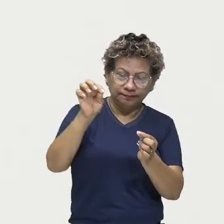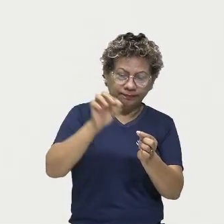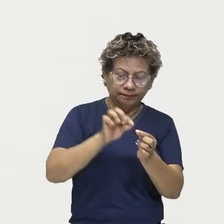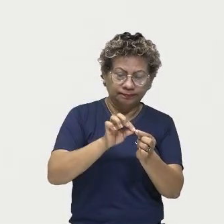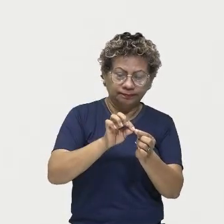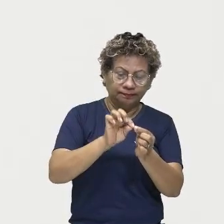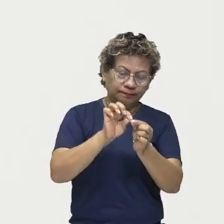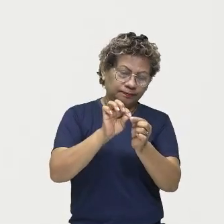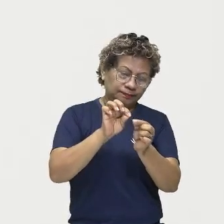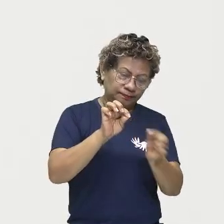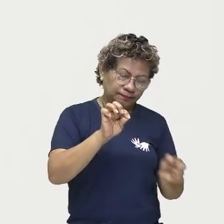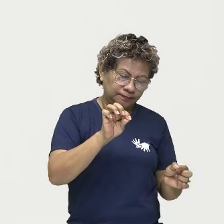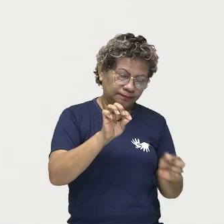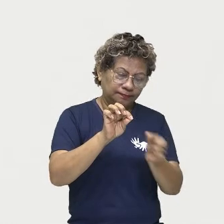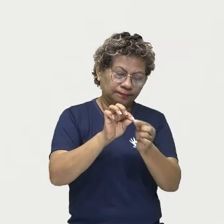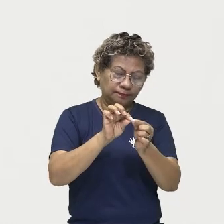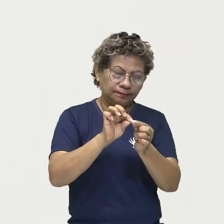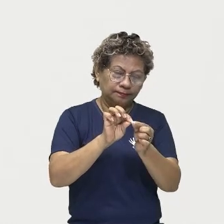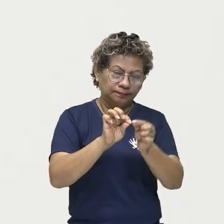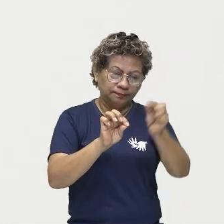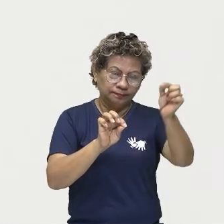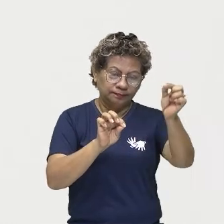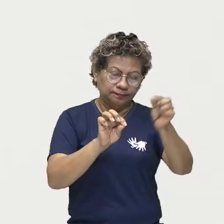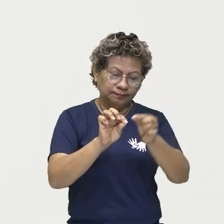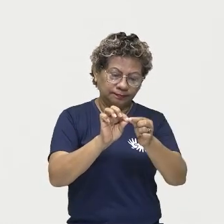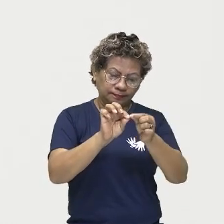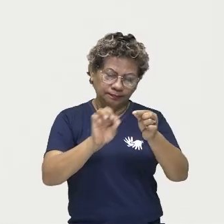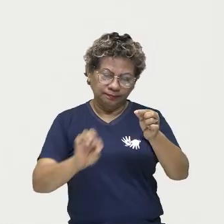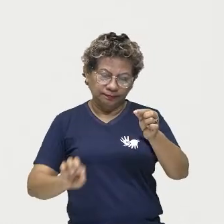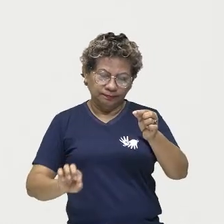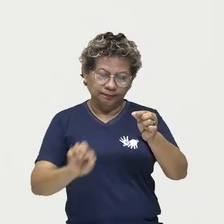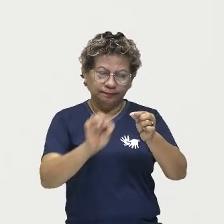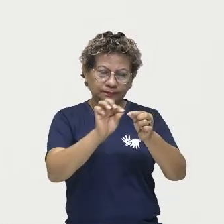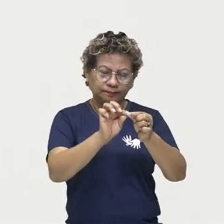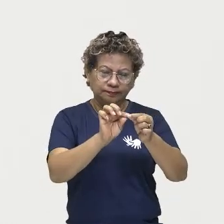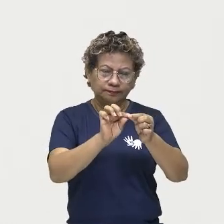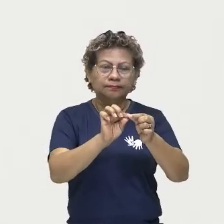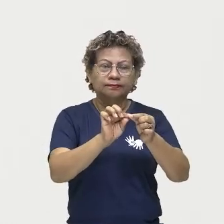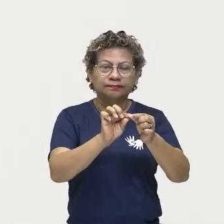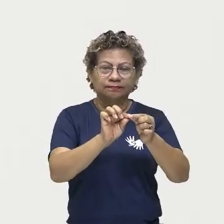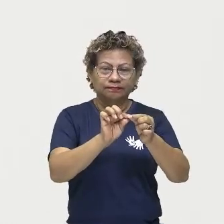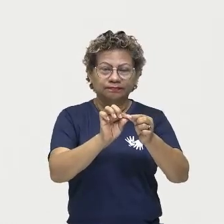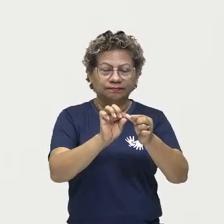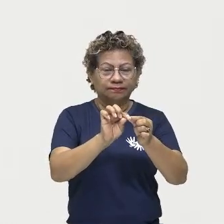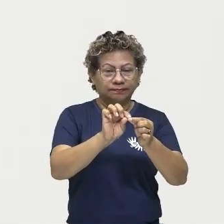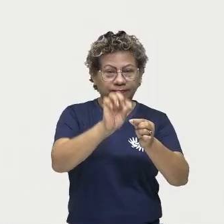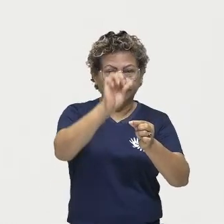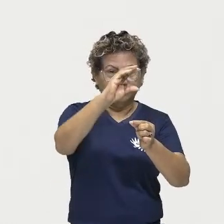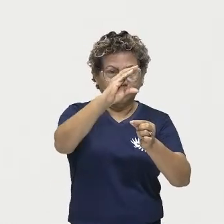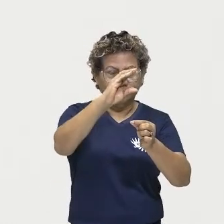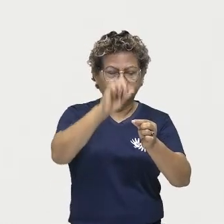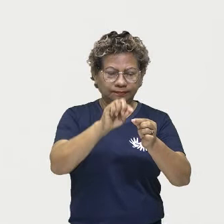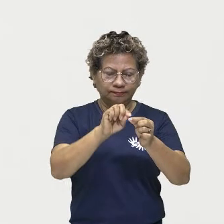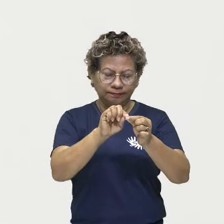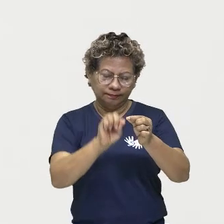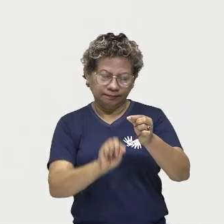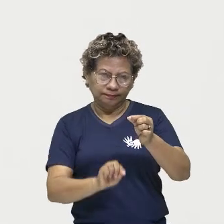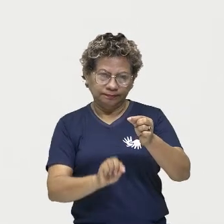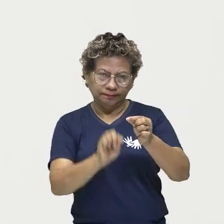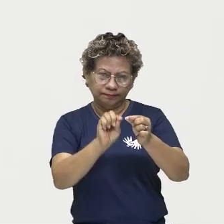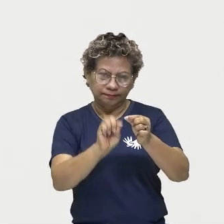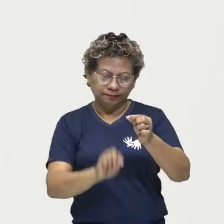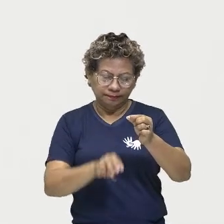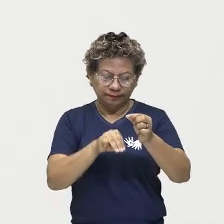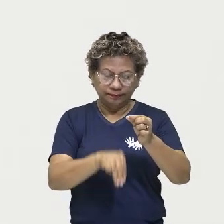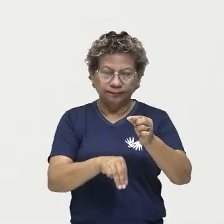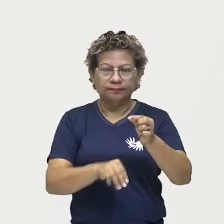seja, essa medida aqui, né, que vai do baricentro até o vértice,